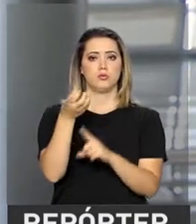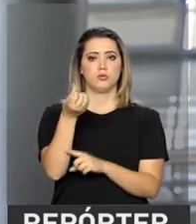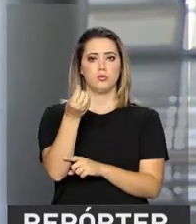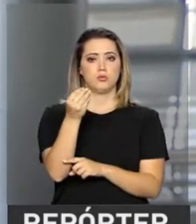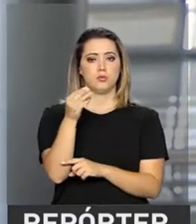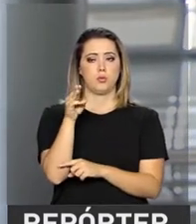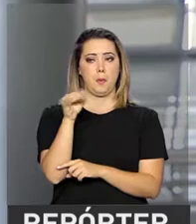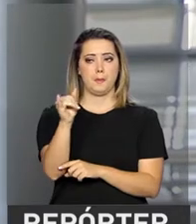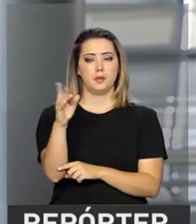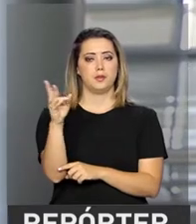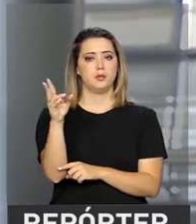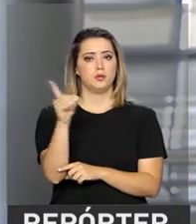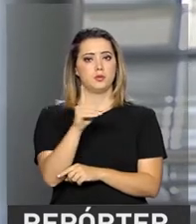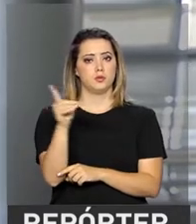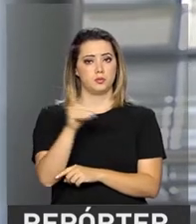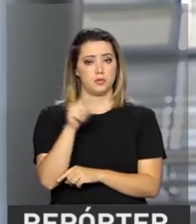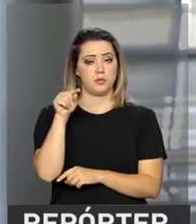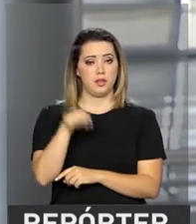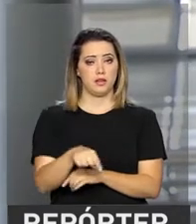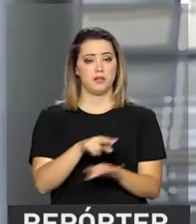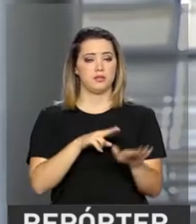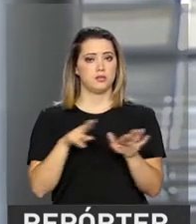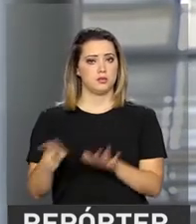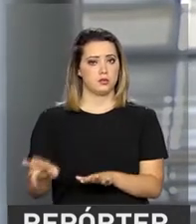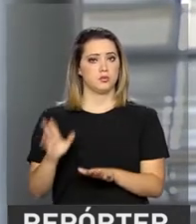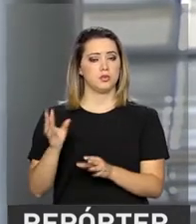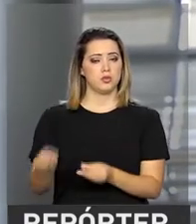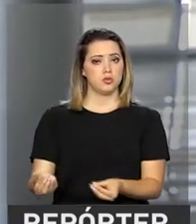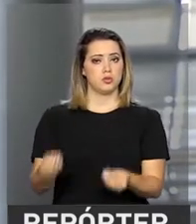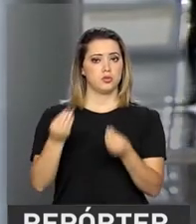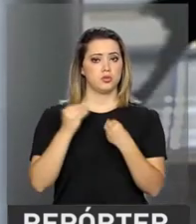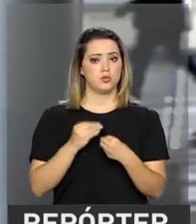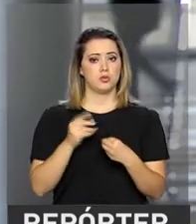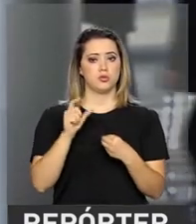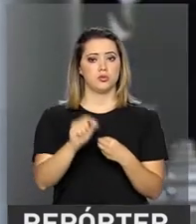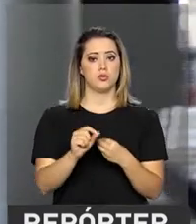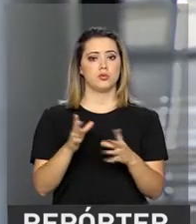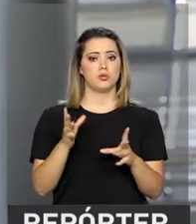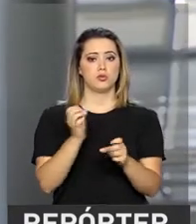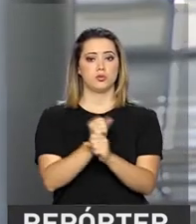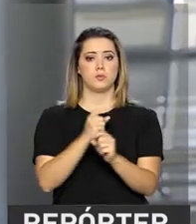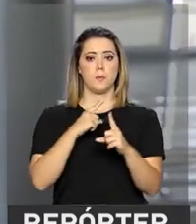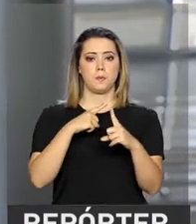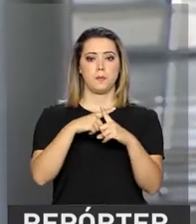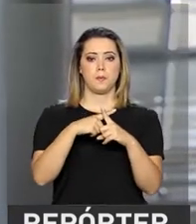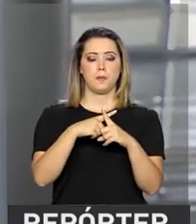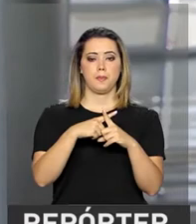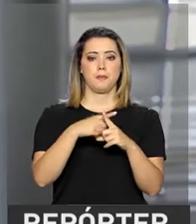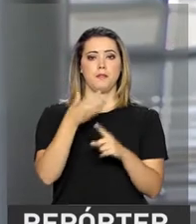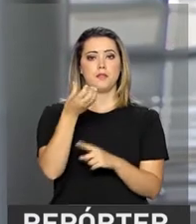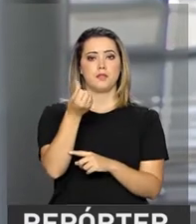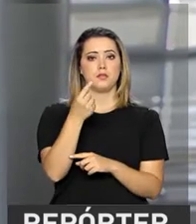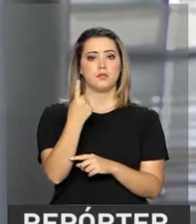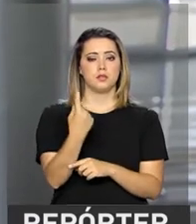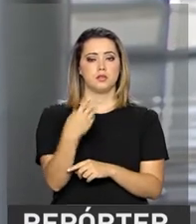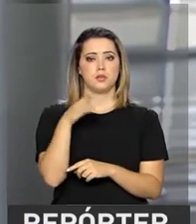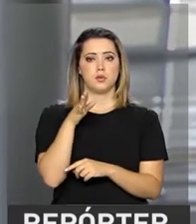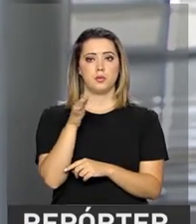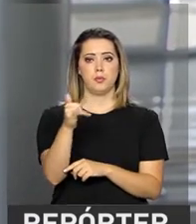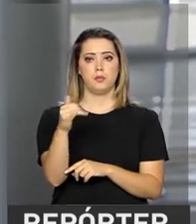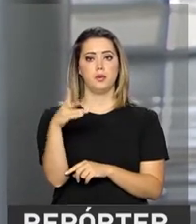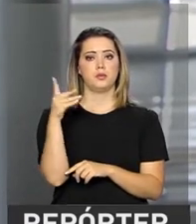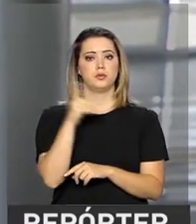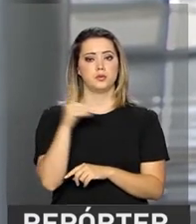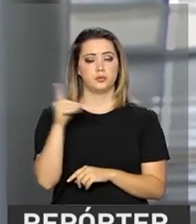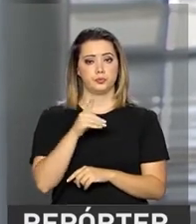60 bilhões de dólares e nesta semana já trouxe uma previsão de saldo positivo de 61 bilhões de